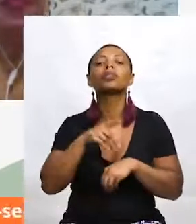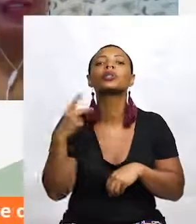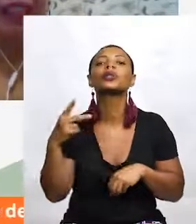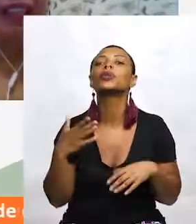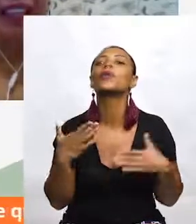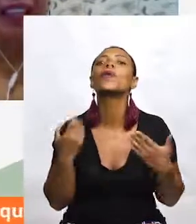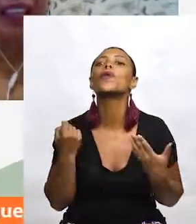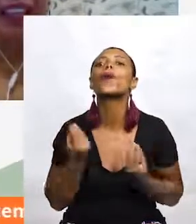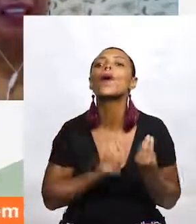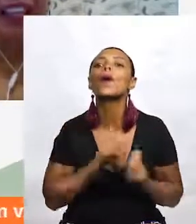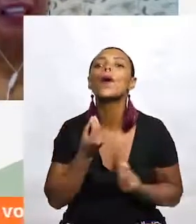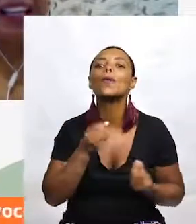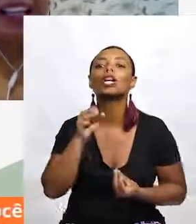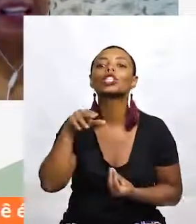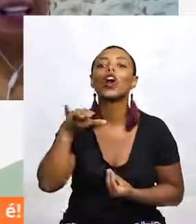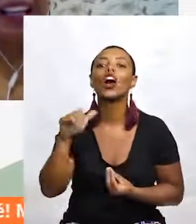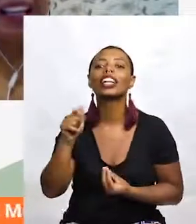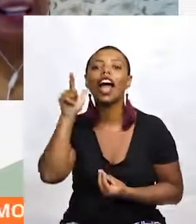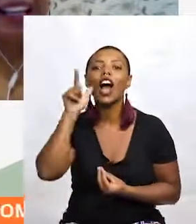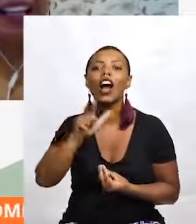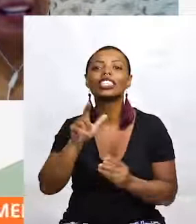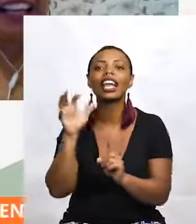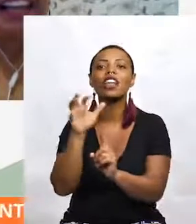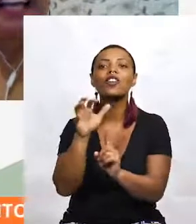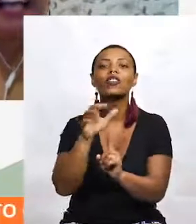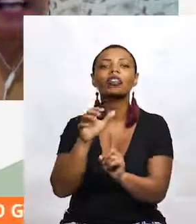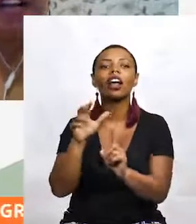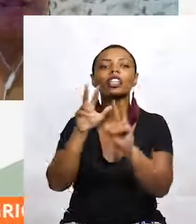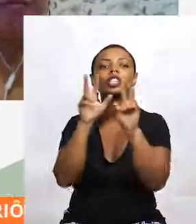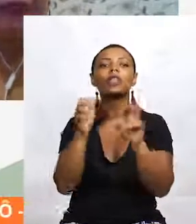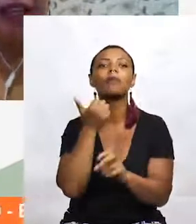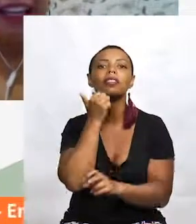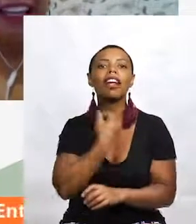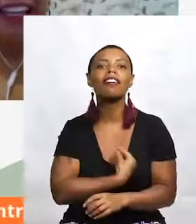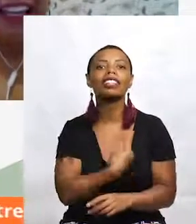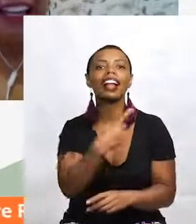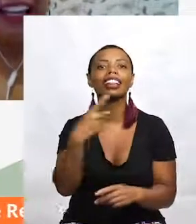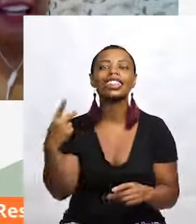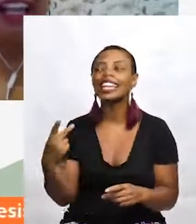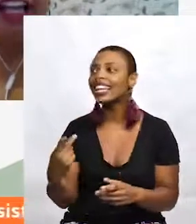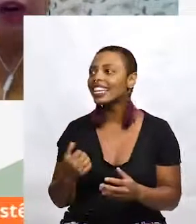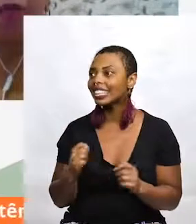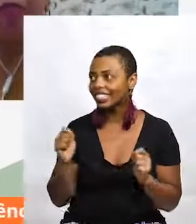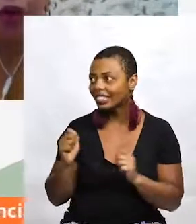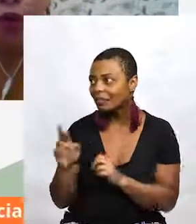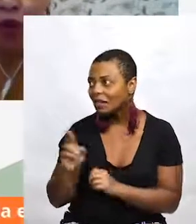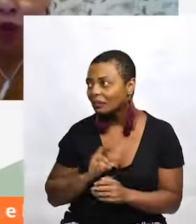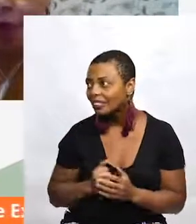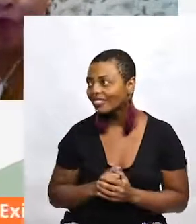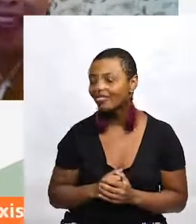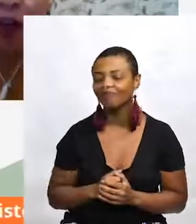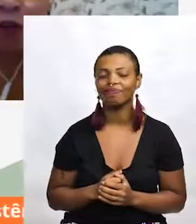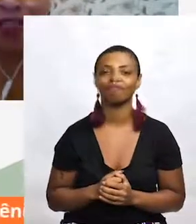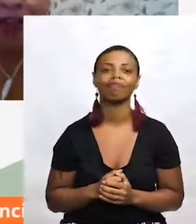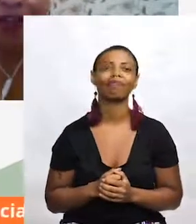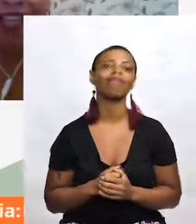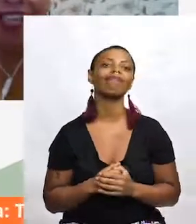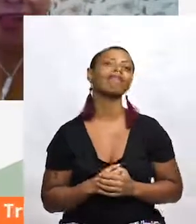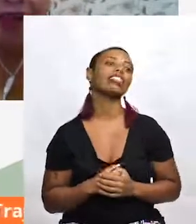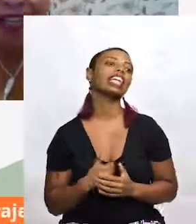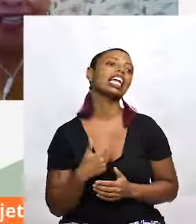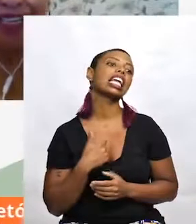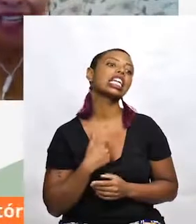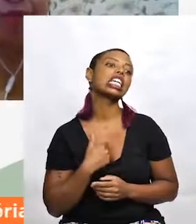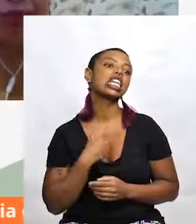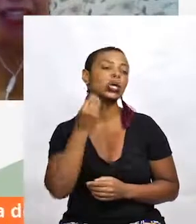Como que a Sônia interfere com a ciência na vida deles, Sônia? Segundinha pergunta. Eu procuro, pelo menos,